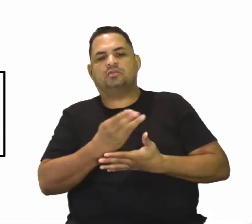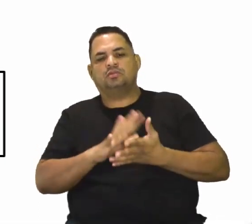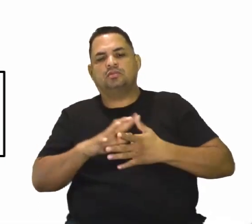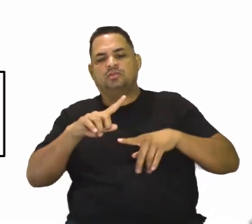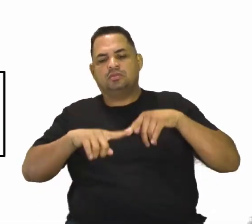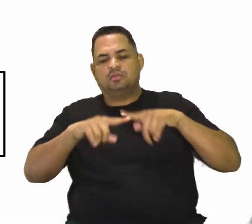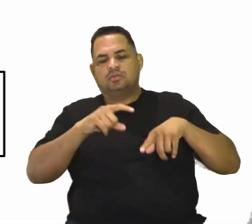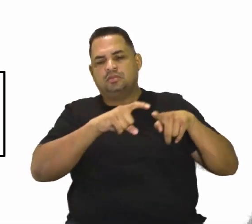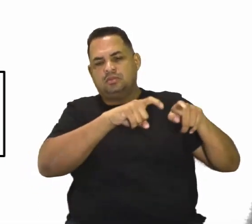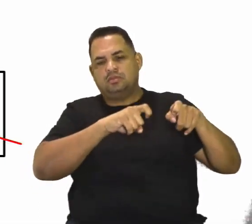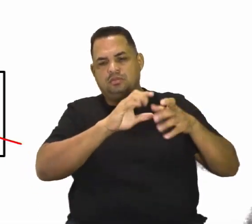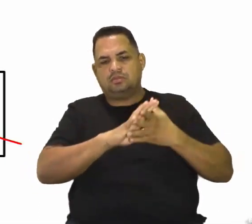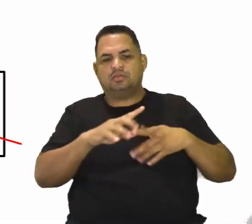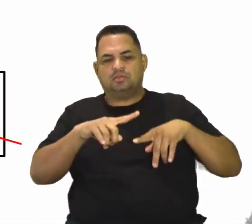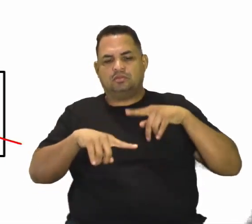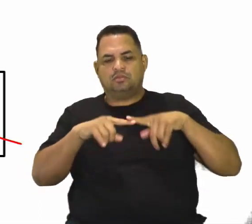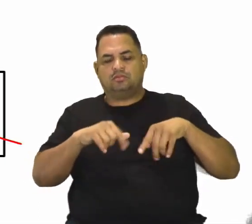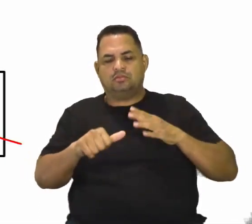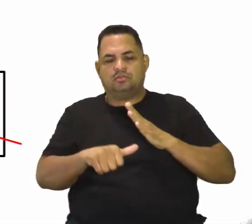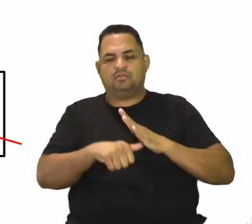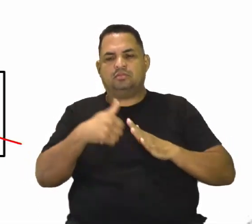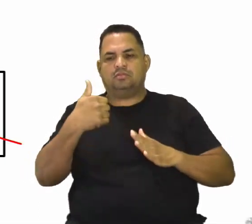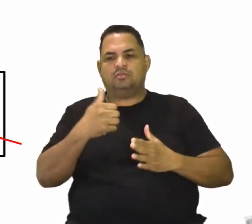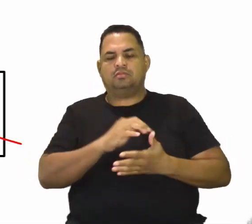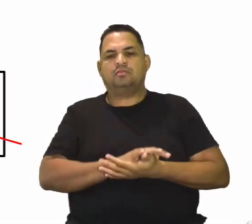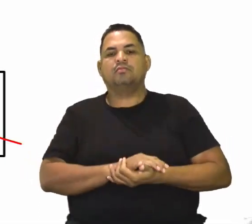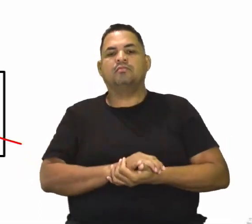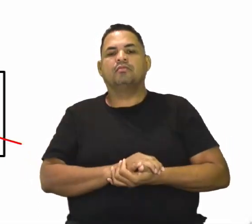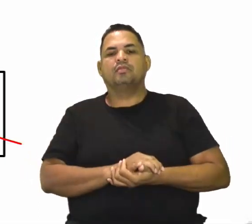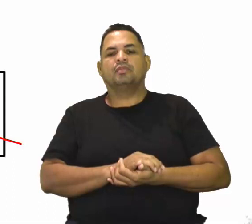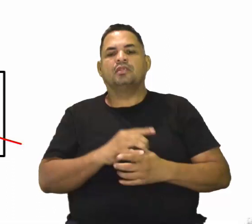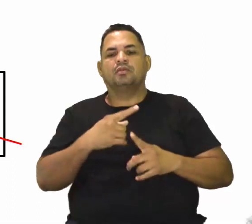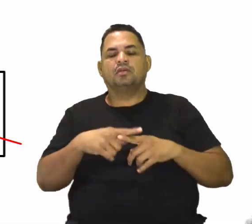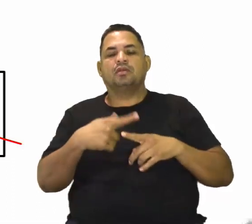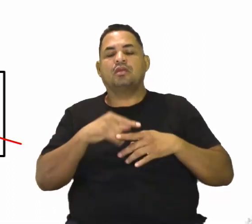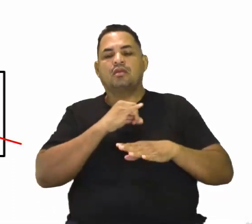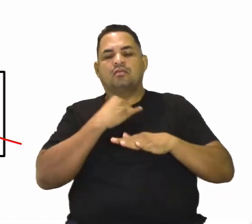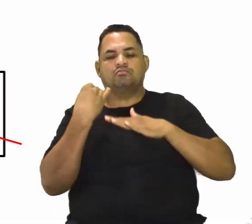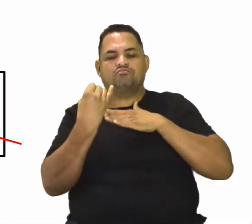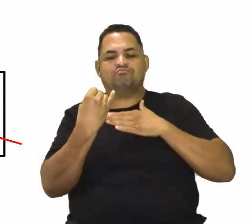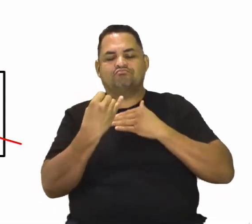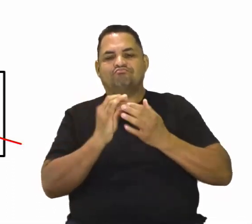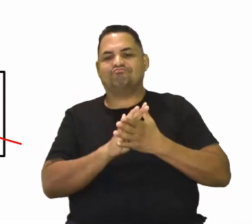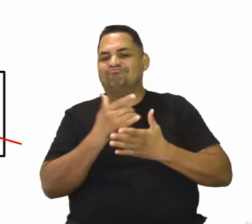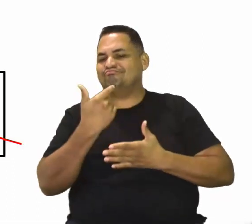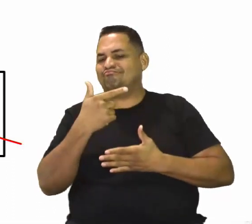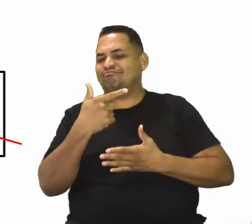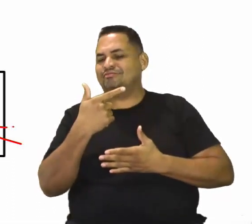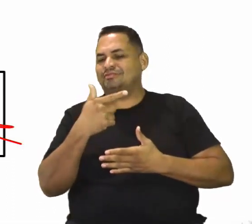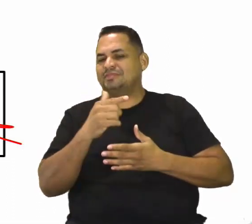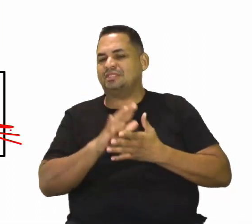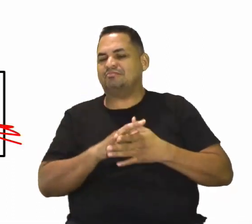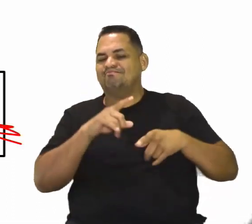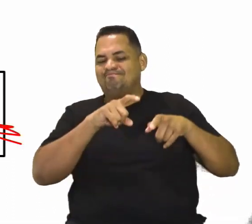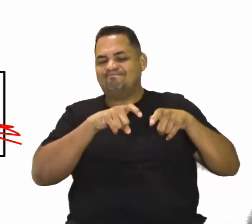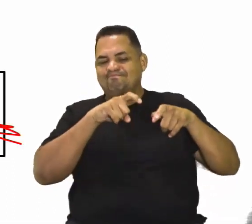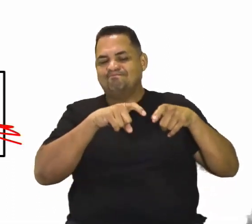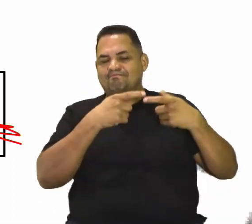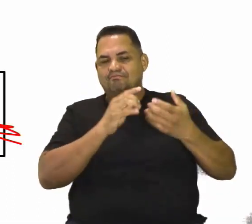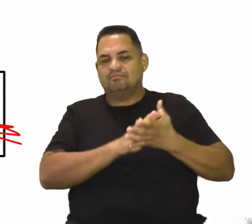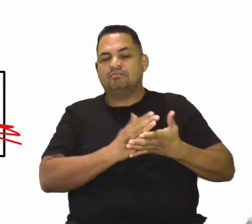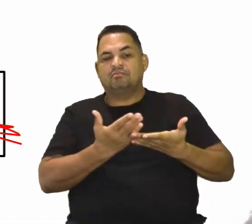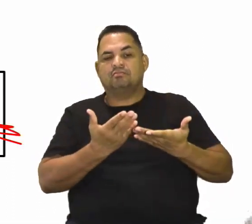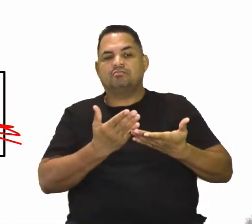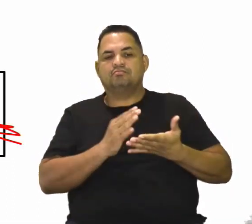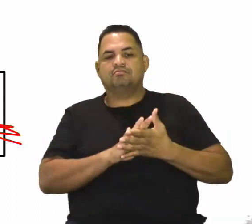de produtos agrícolas e matéria-prima. Por ser uma ilha, ele quase não tem produção agrícola, quase não tem matéria-prima